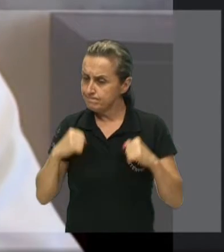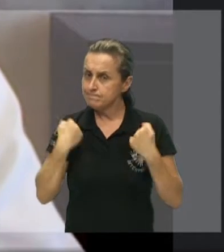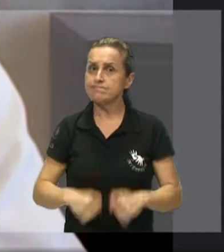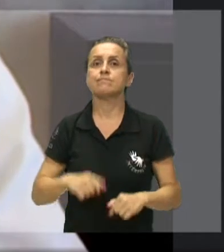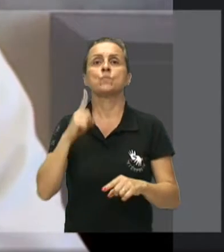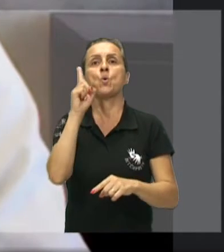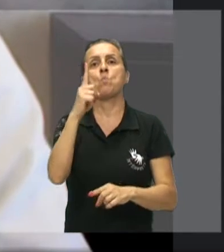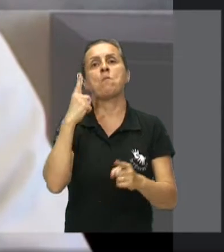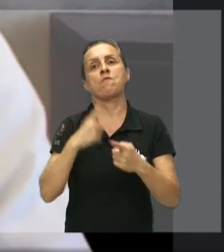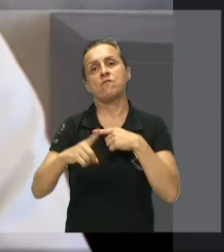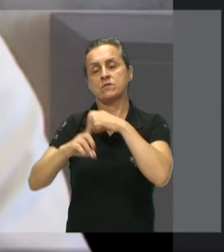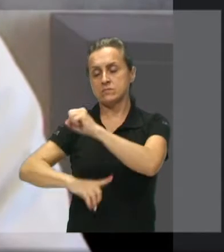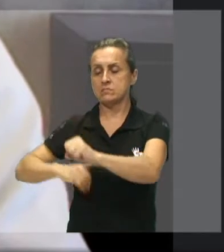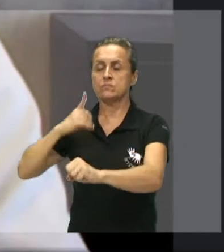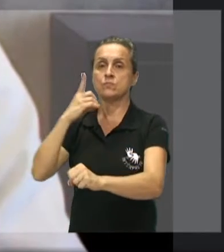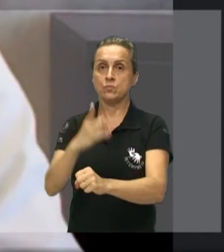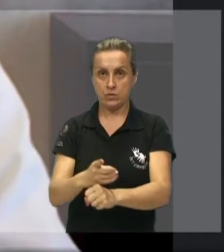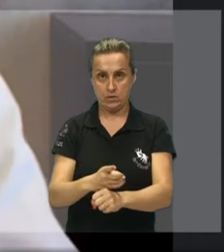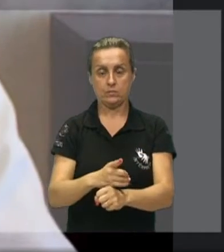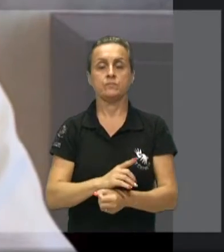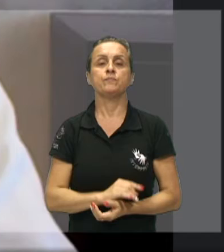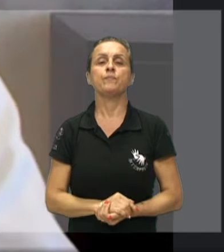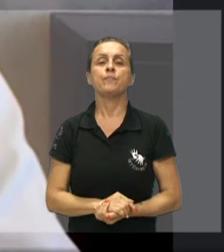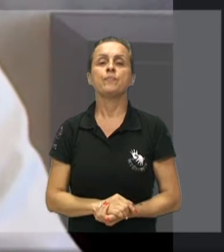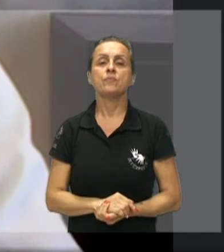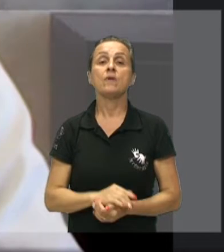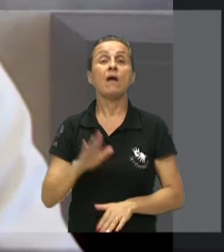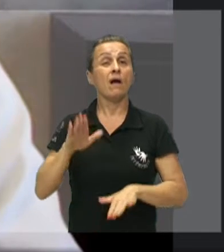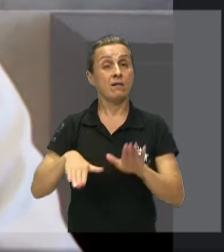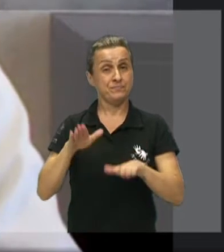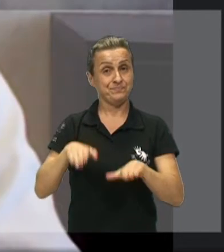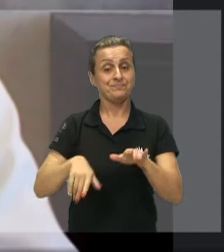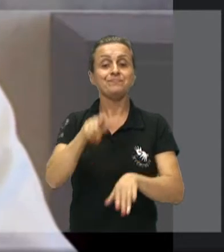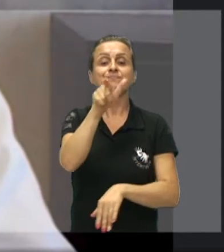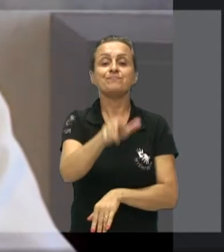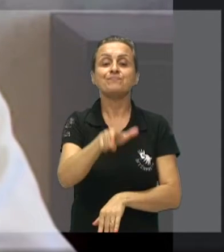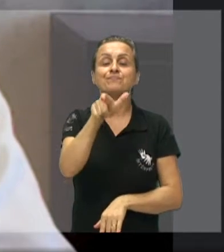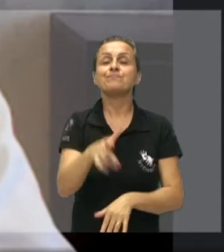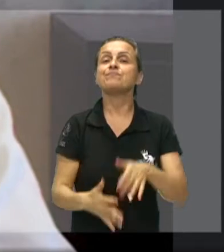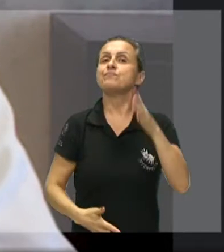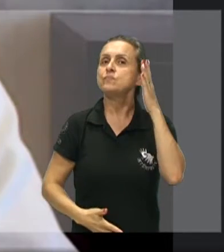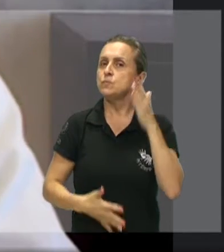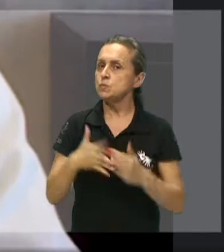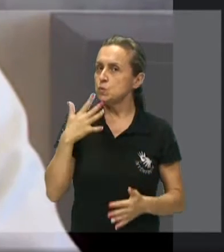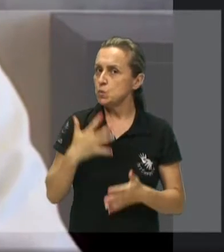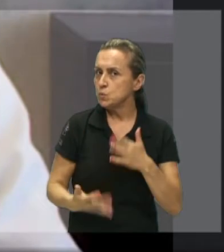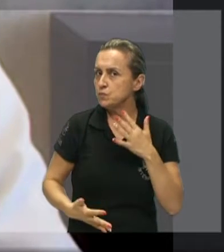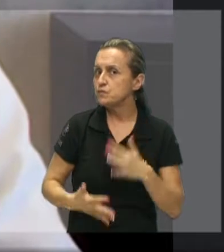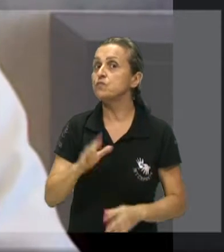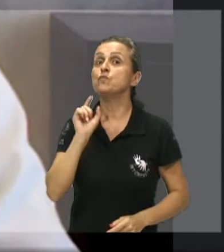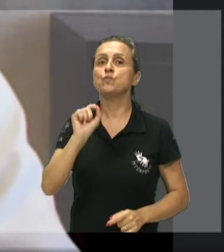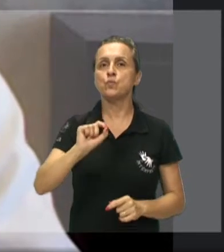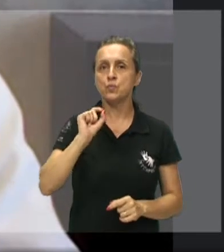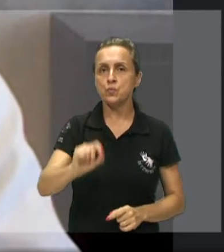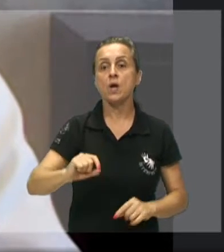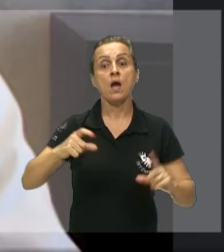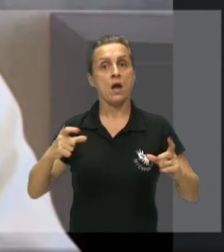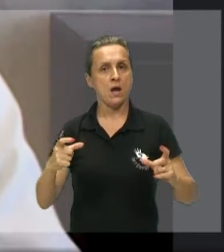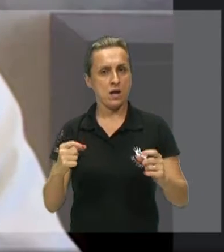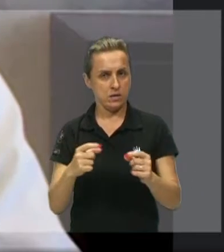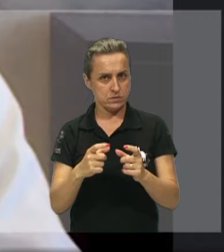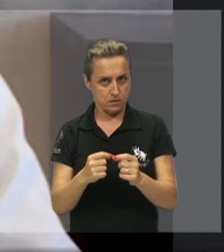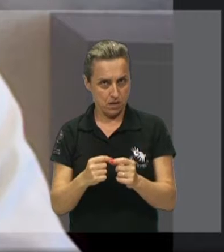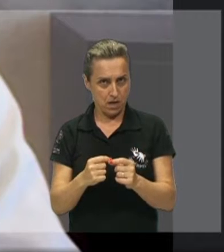E uma questão importante que as pessoas confundem muito, e esse câncer, de fato, ele é um câncer